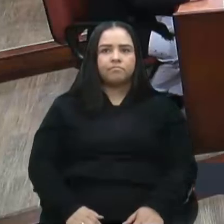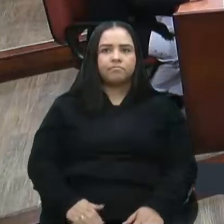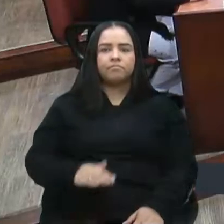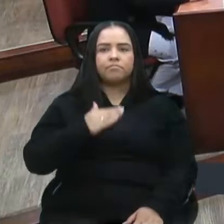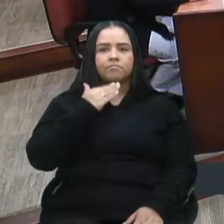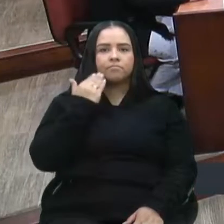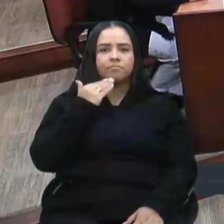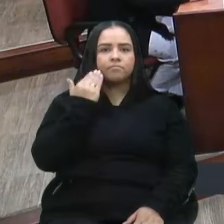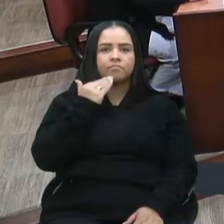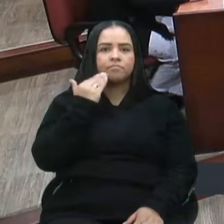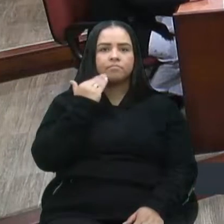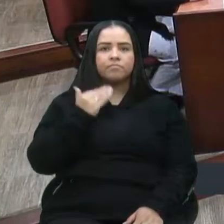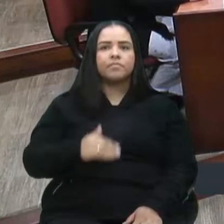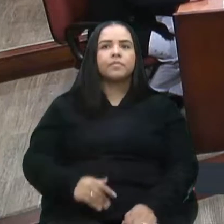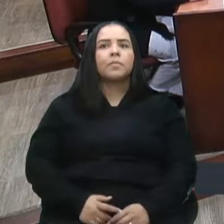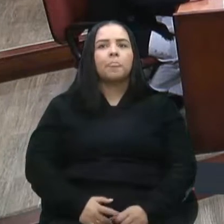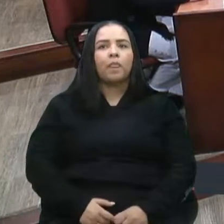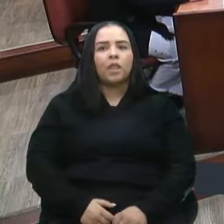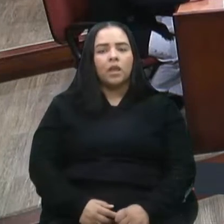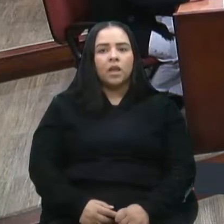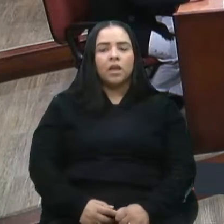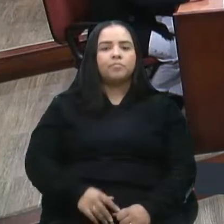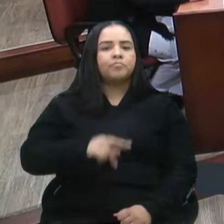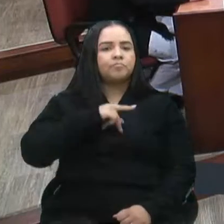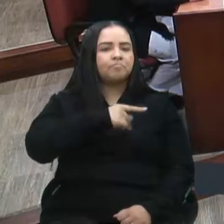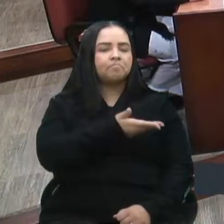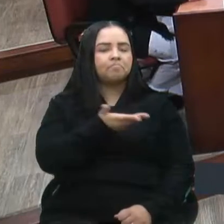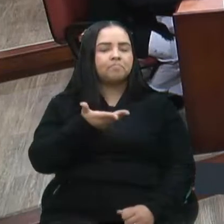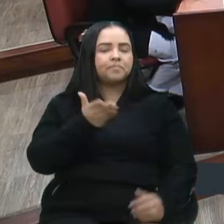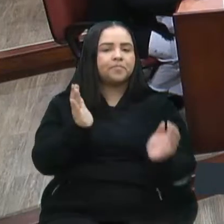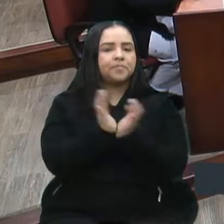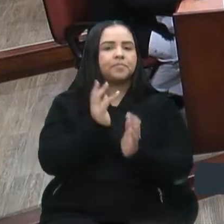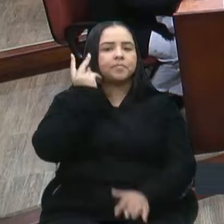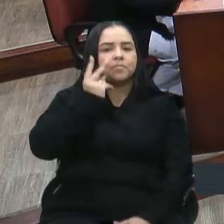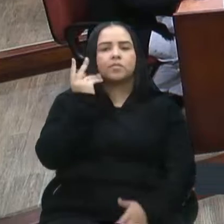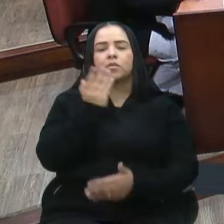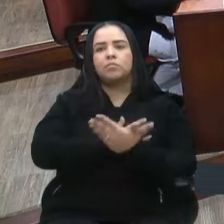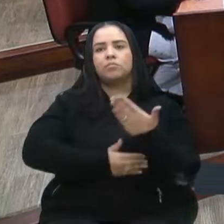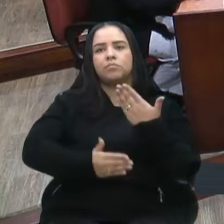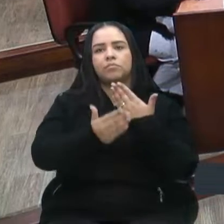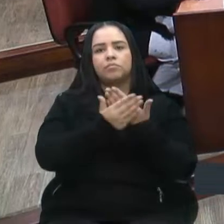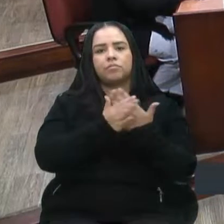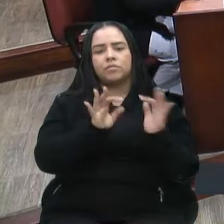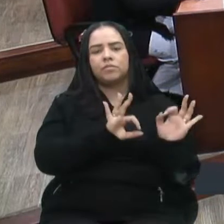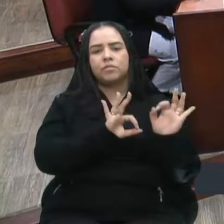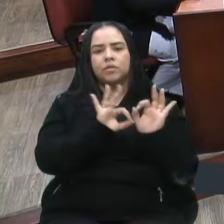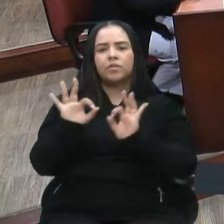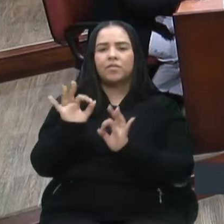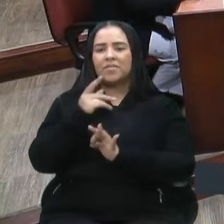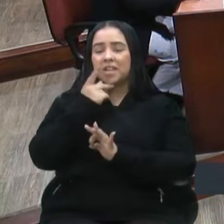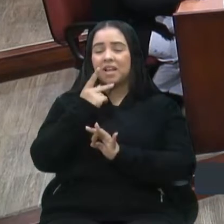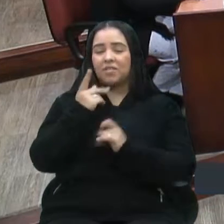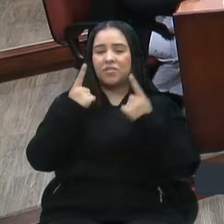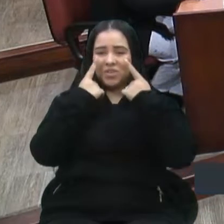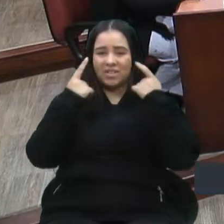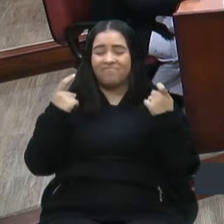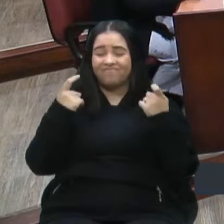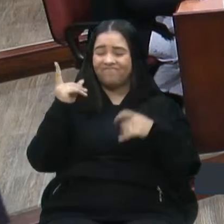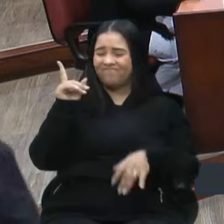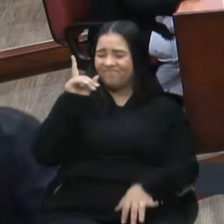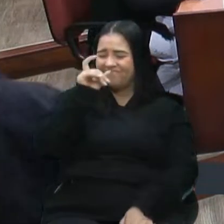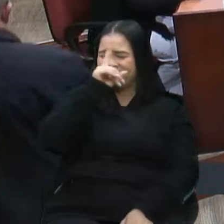E aí o presidente e colegas vereadores que nos acompanha realmente falar sobre violência ela pesa né nossa manhã